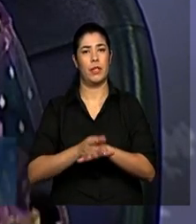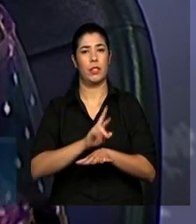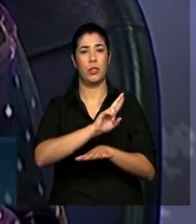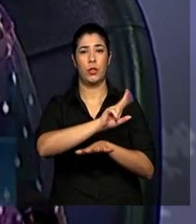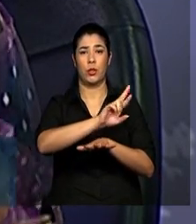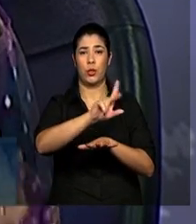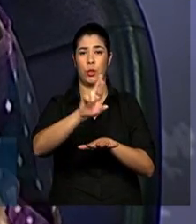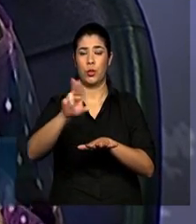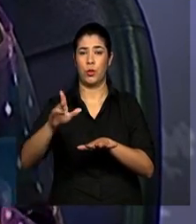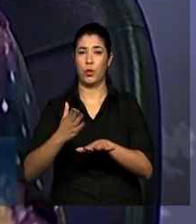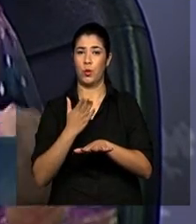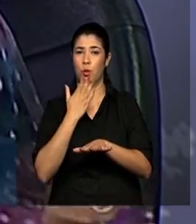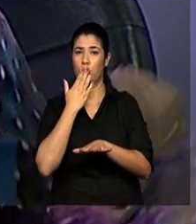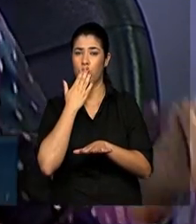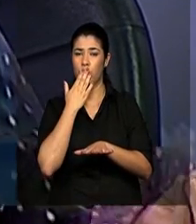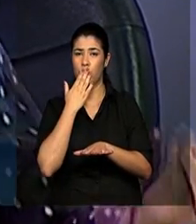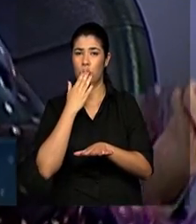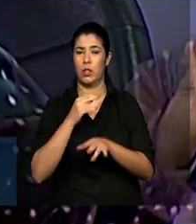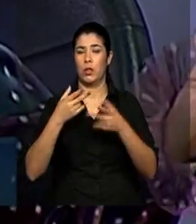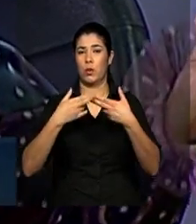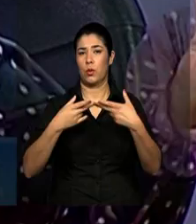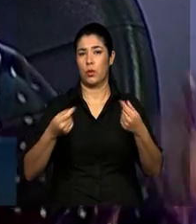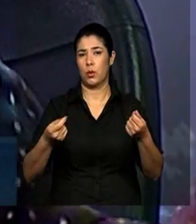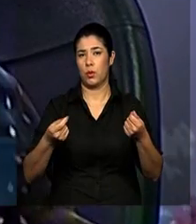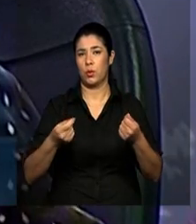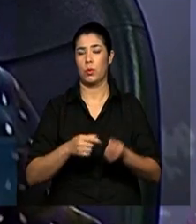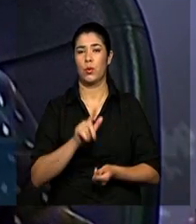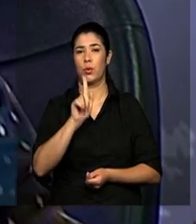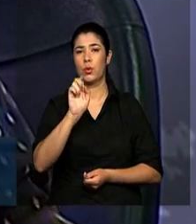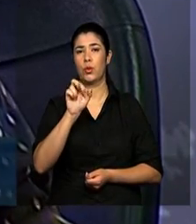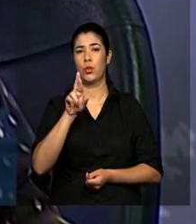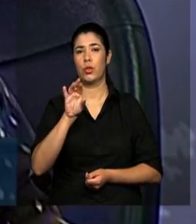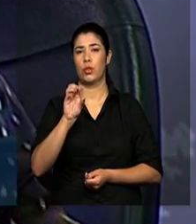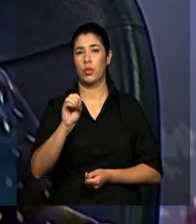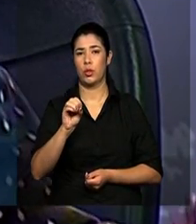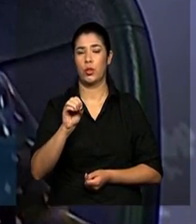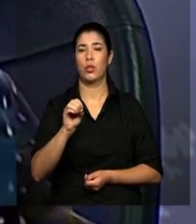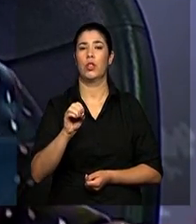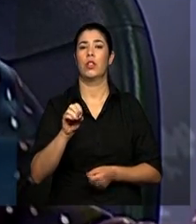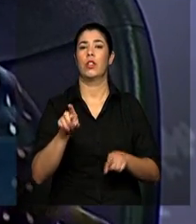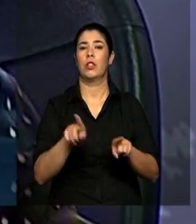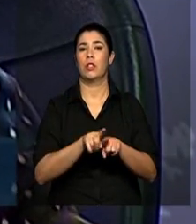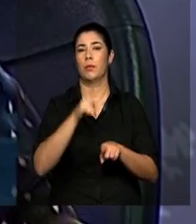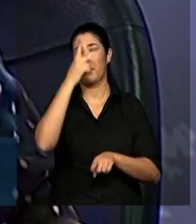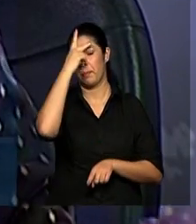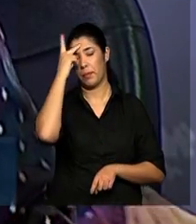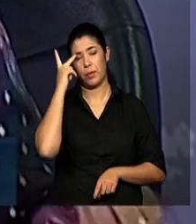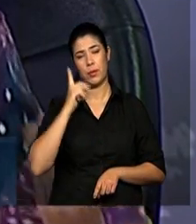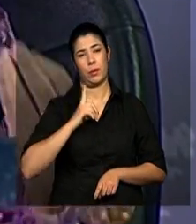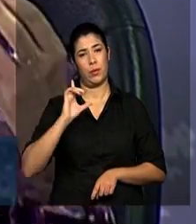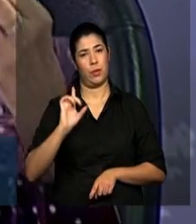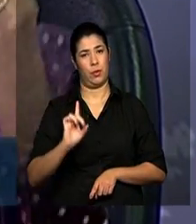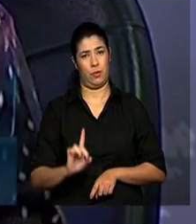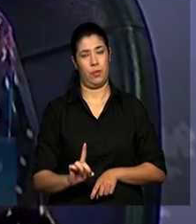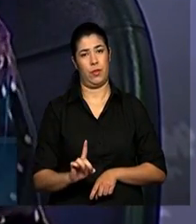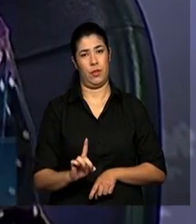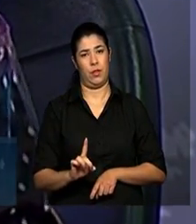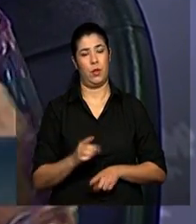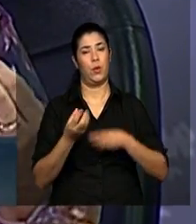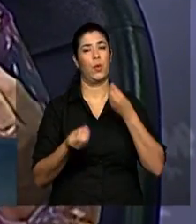das questões de gênero e das questões da deficiência, das pessoas com deficiência,